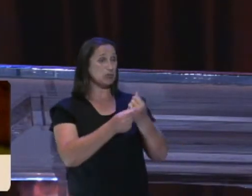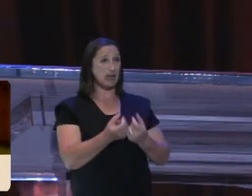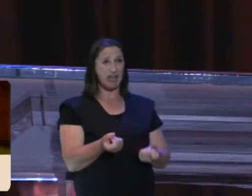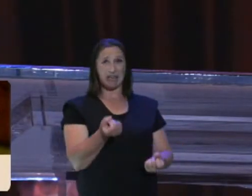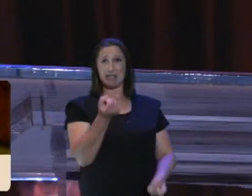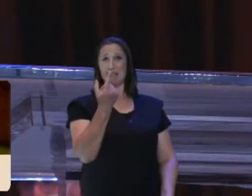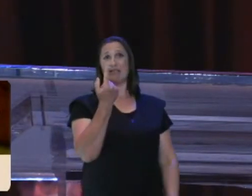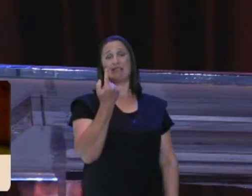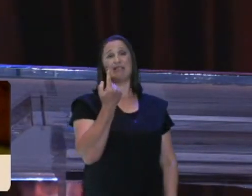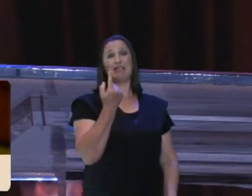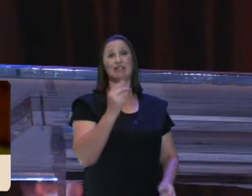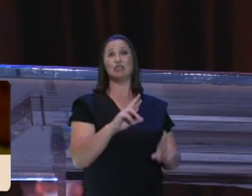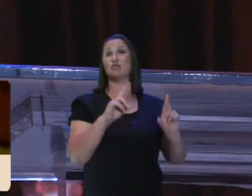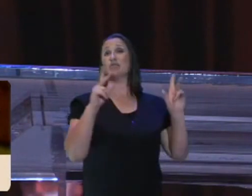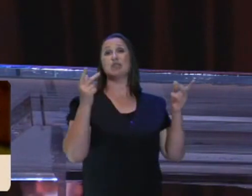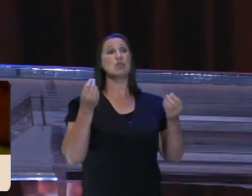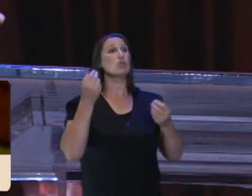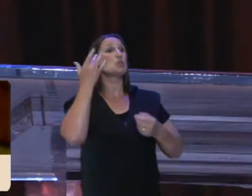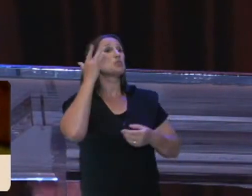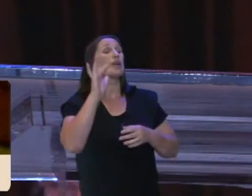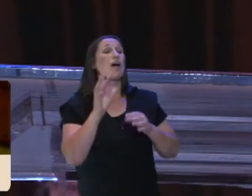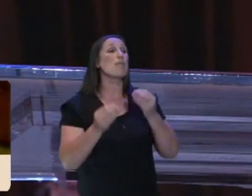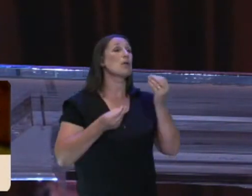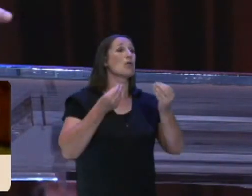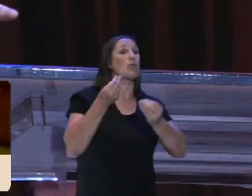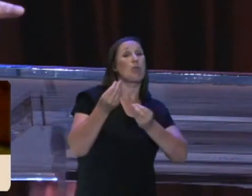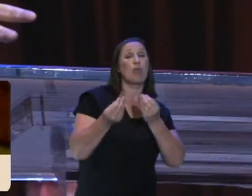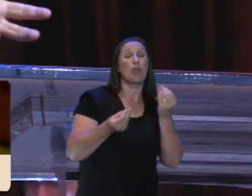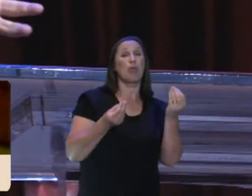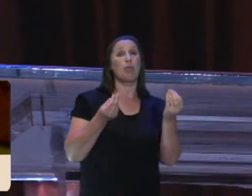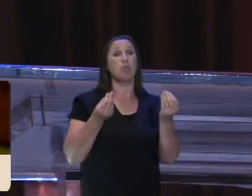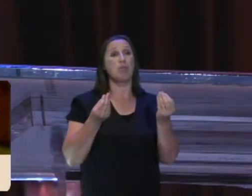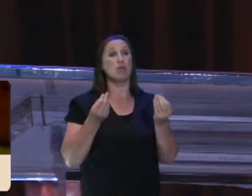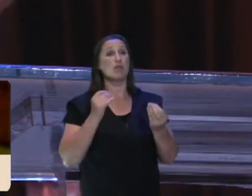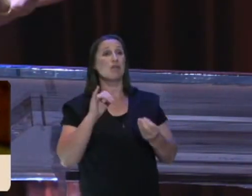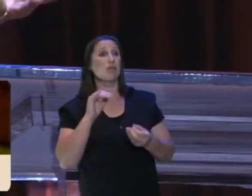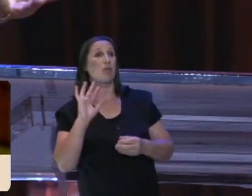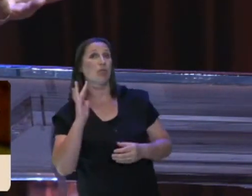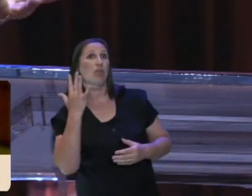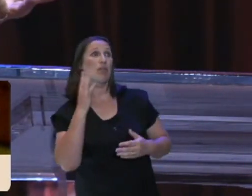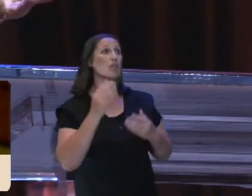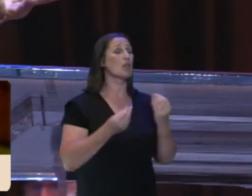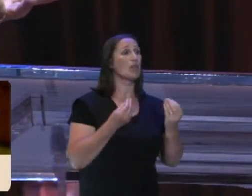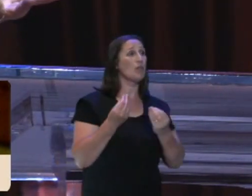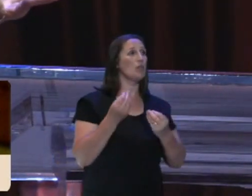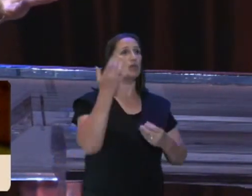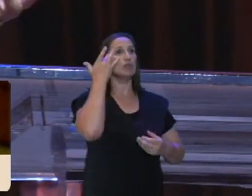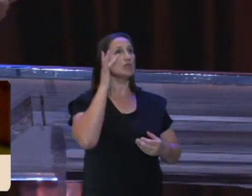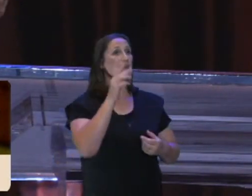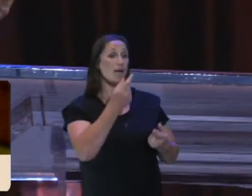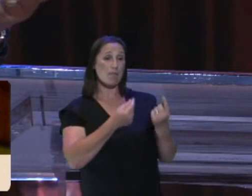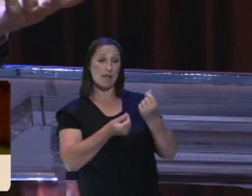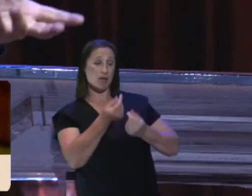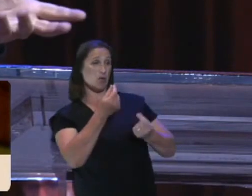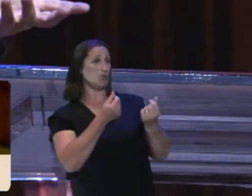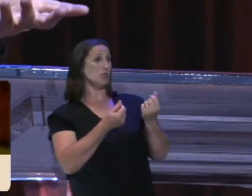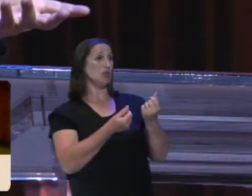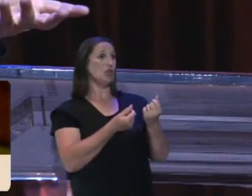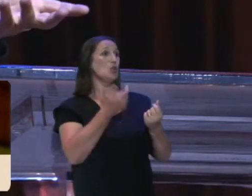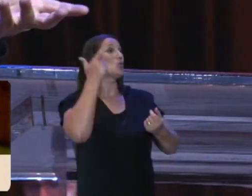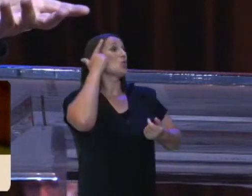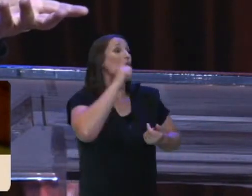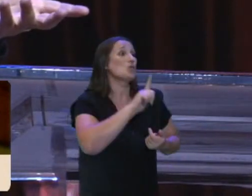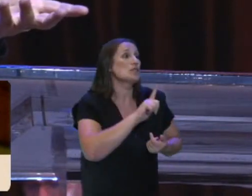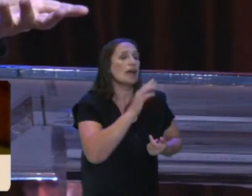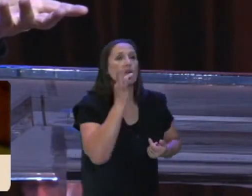está diferente, a gente não sabe como é que ela vai, se ela não vem, se faz isso, ninguém sabe, ninguém consegue prever